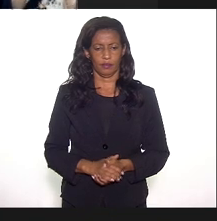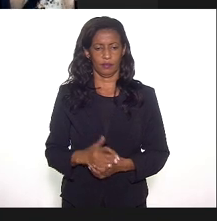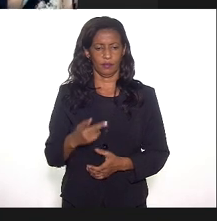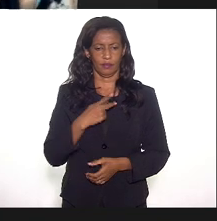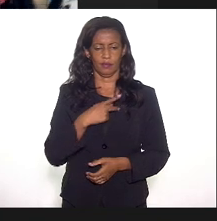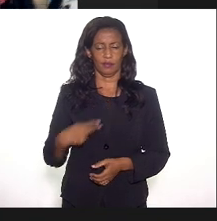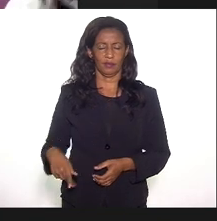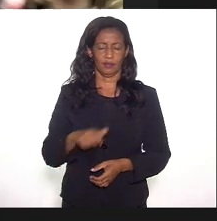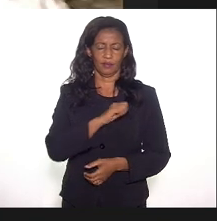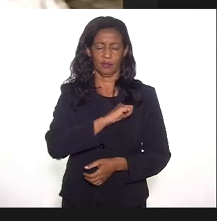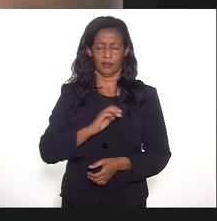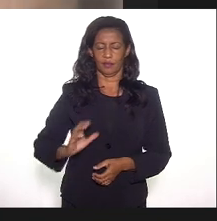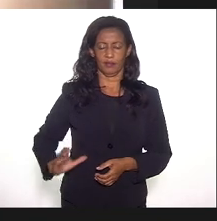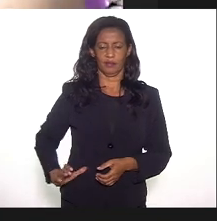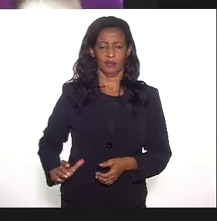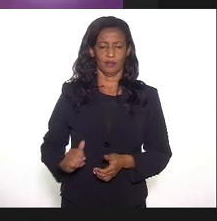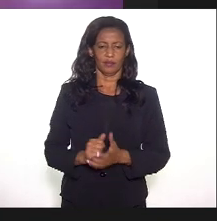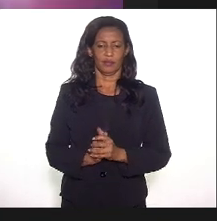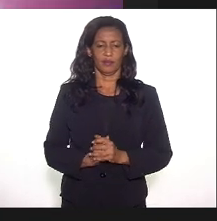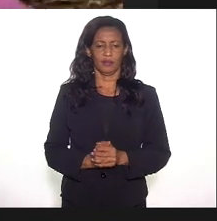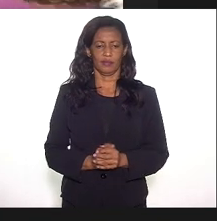Presidente André Siciliano,